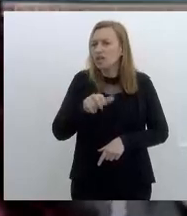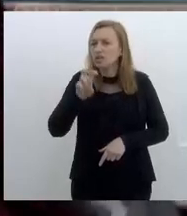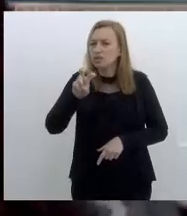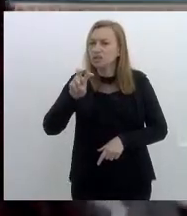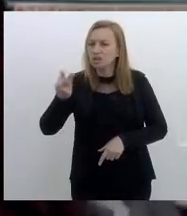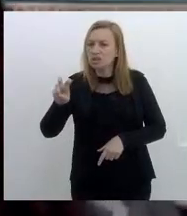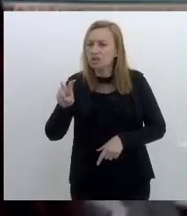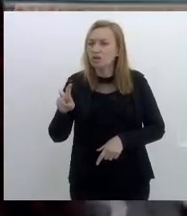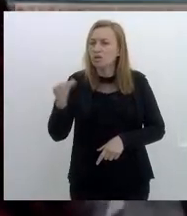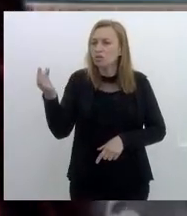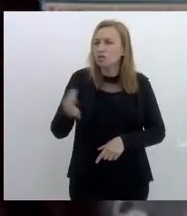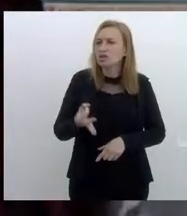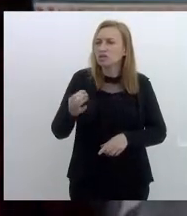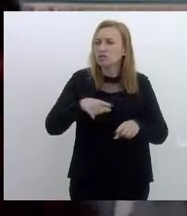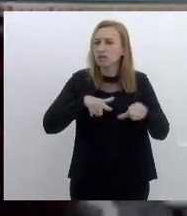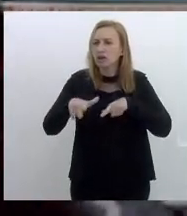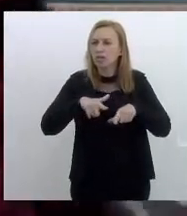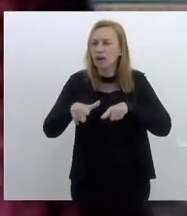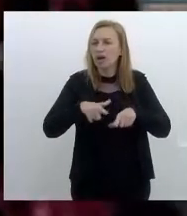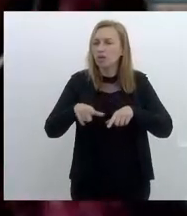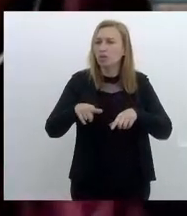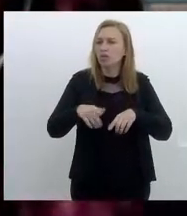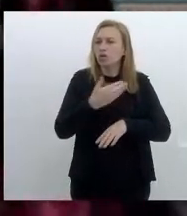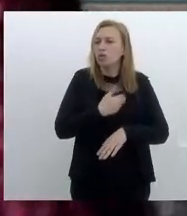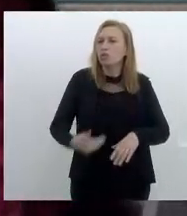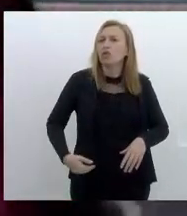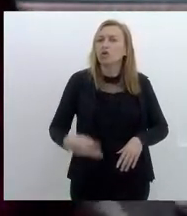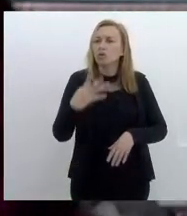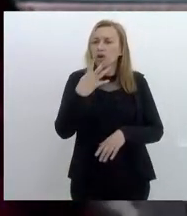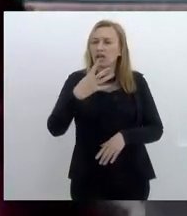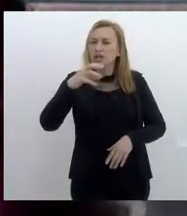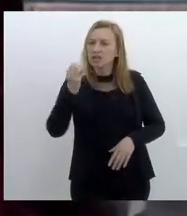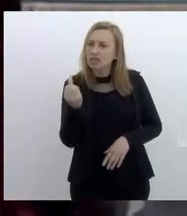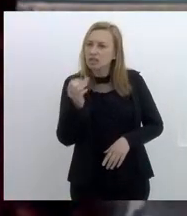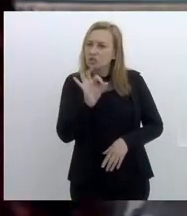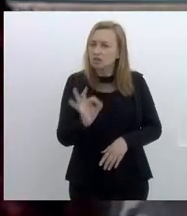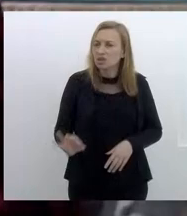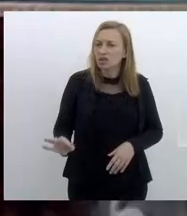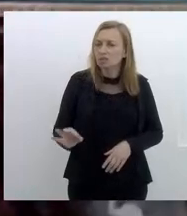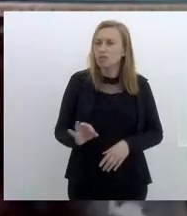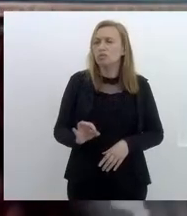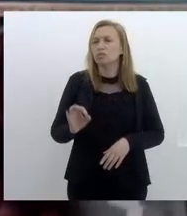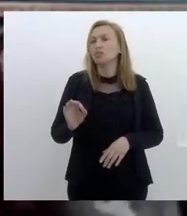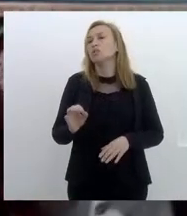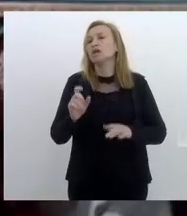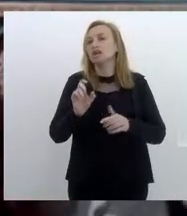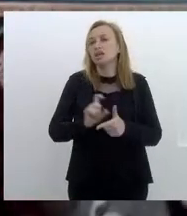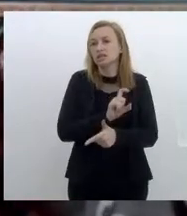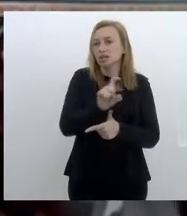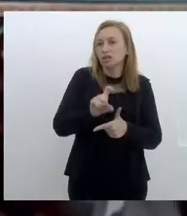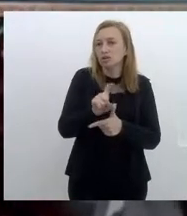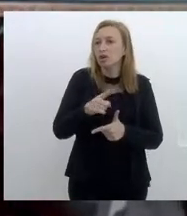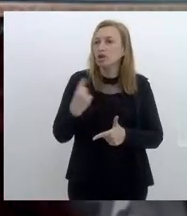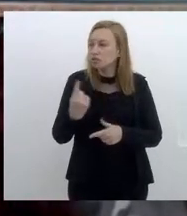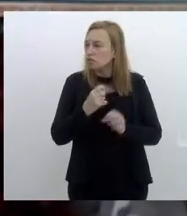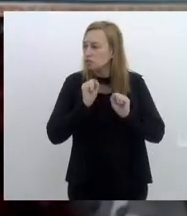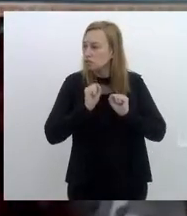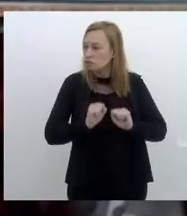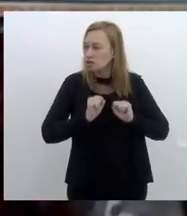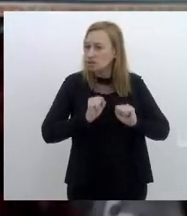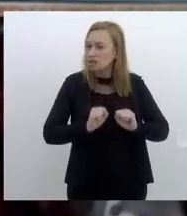porcento do serviço público e quarenta e seis por cento do executivo por exemplo então que nós possamos